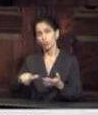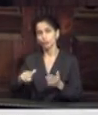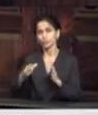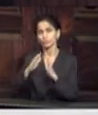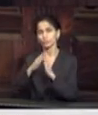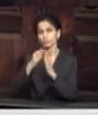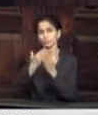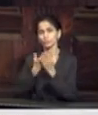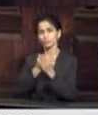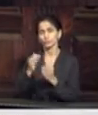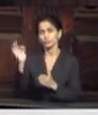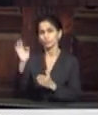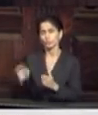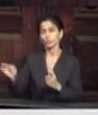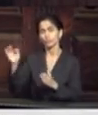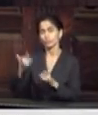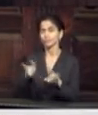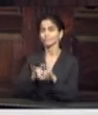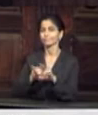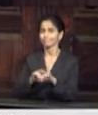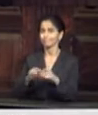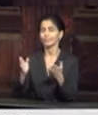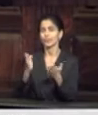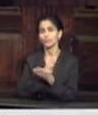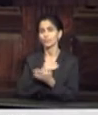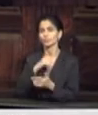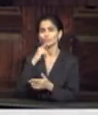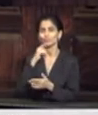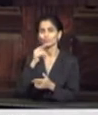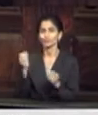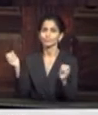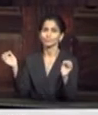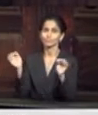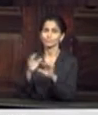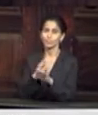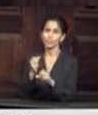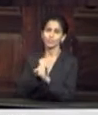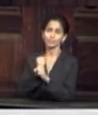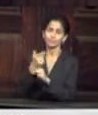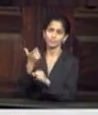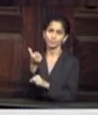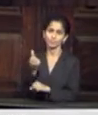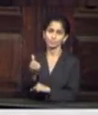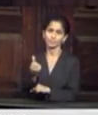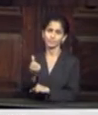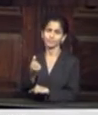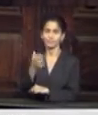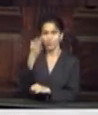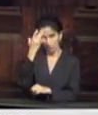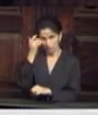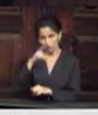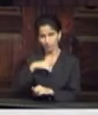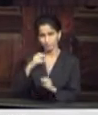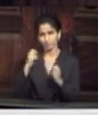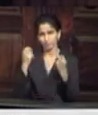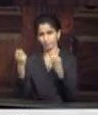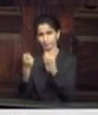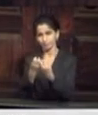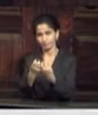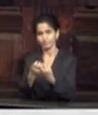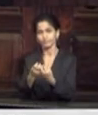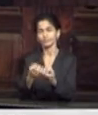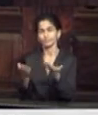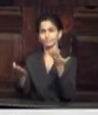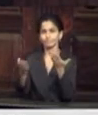conseguiu completar o ano de 2016. Então, amanhã faremos uma audiência pública para termos